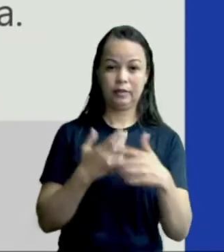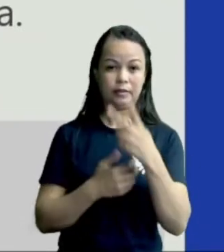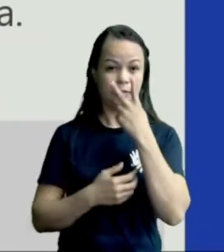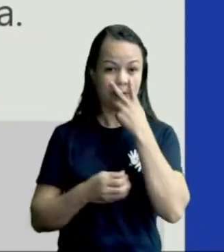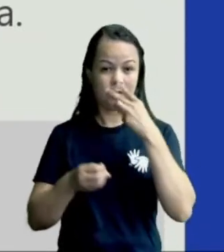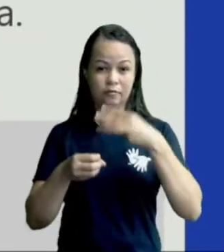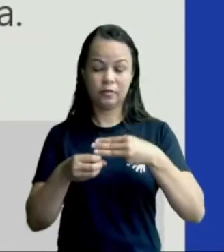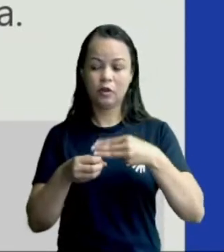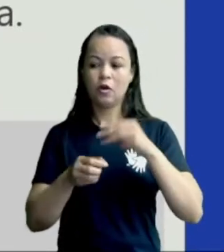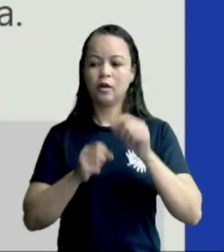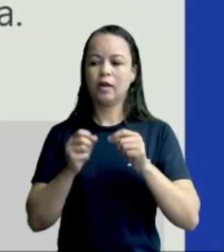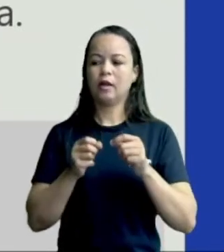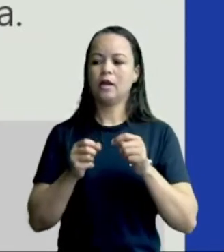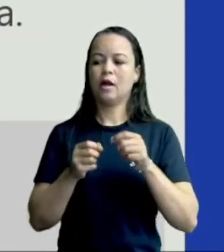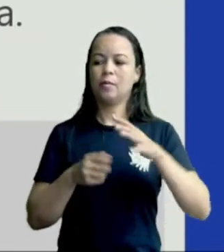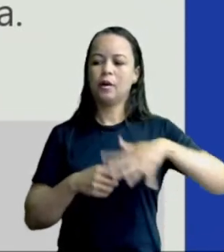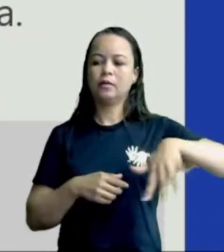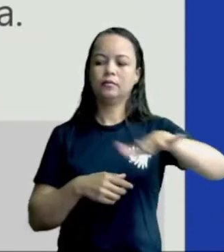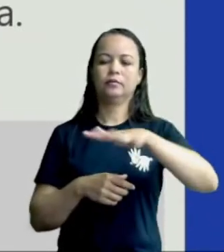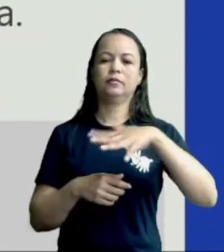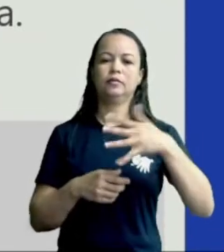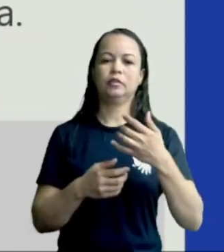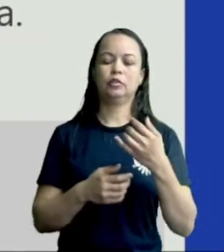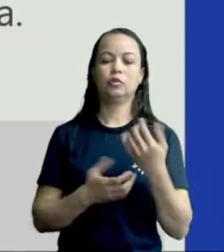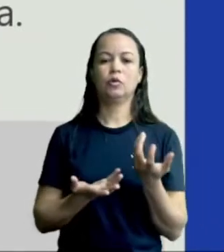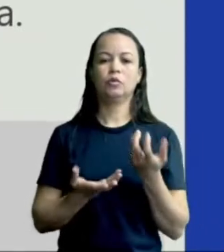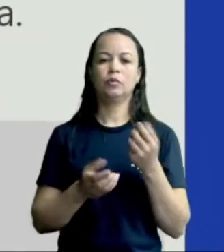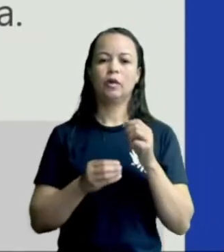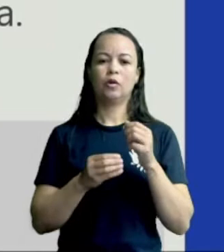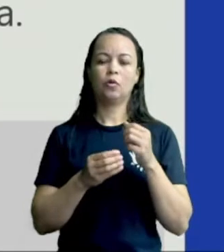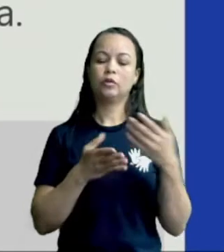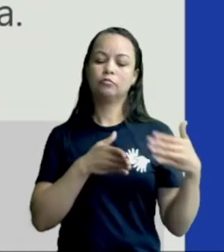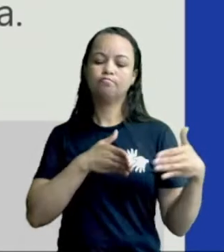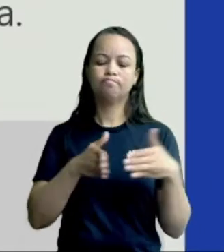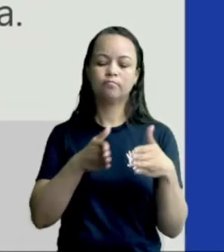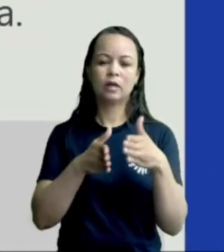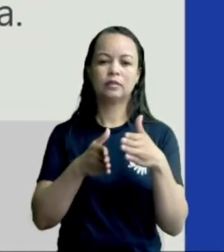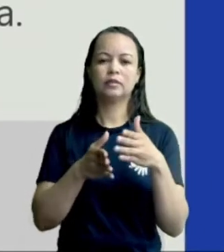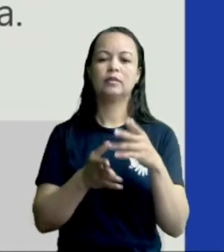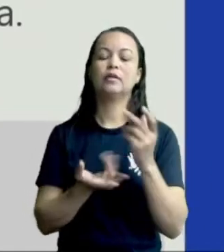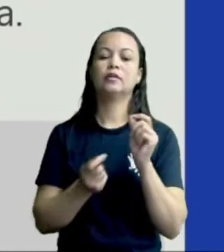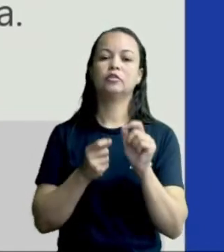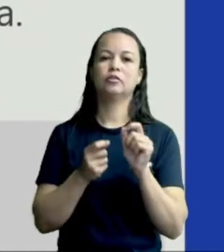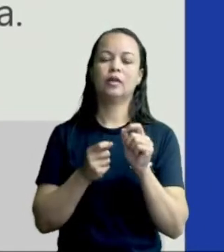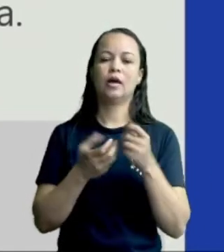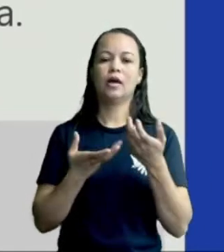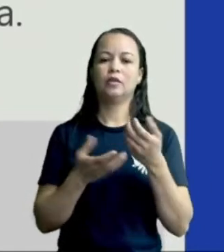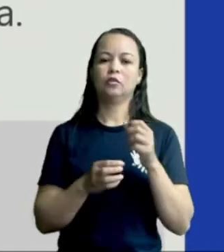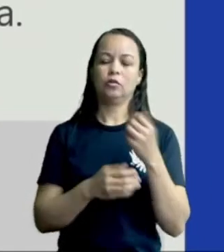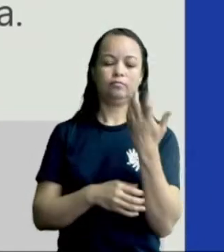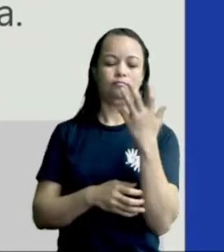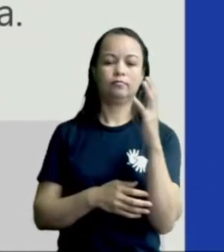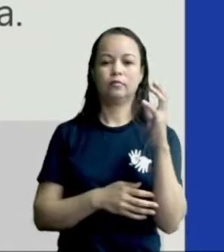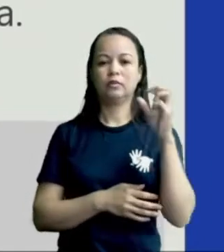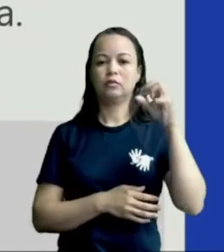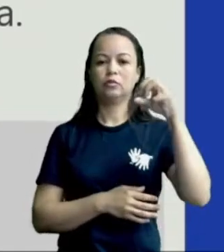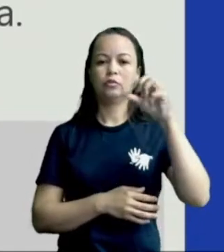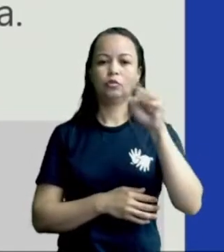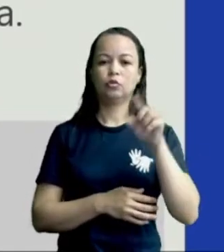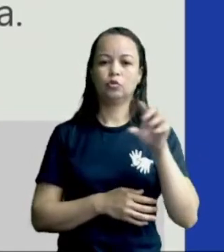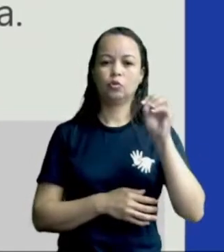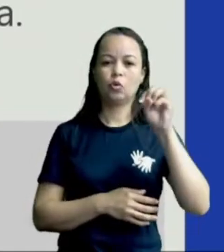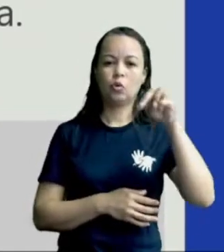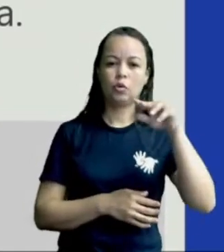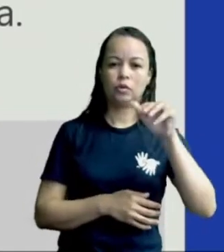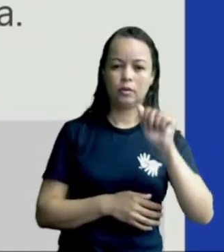porções superiores de importantes bacias hidrográficas da zona da mata do estado de Pernambuco.